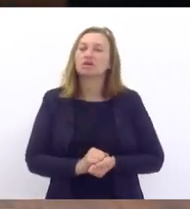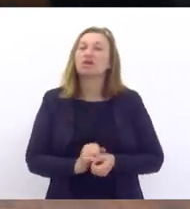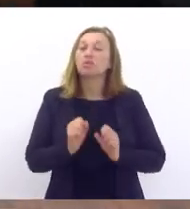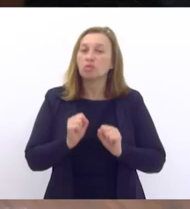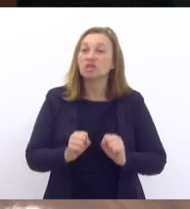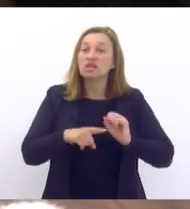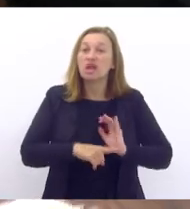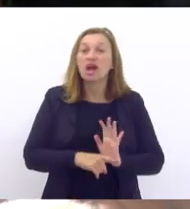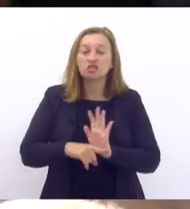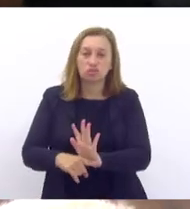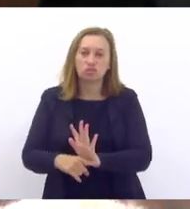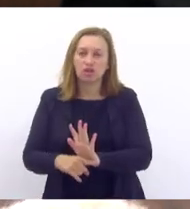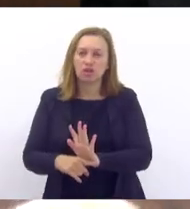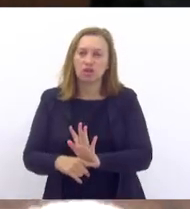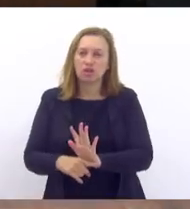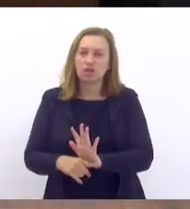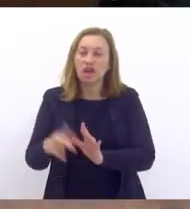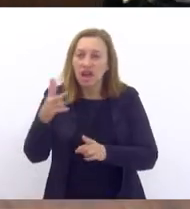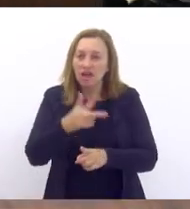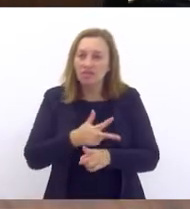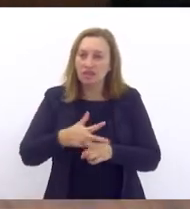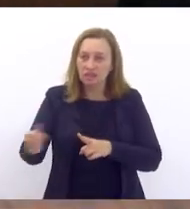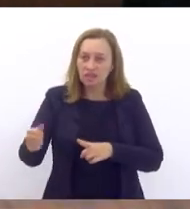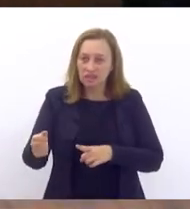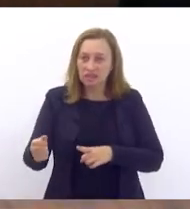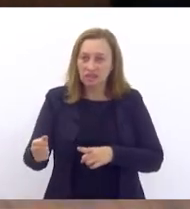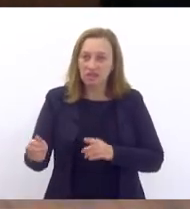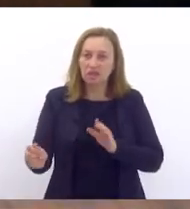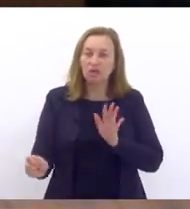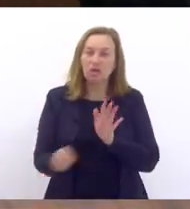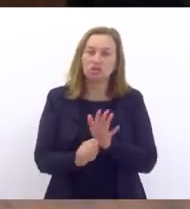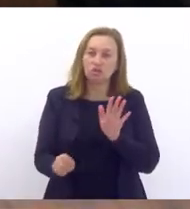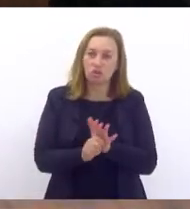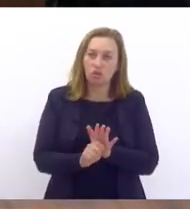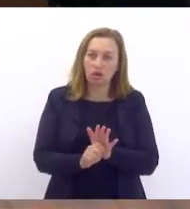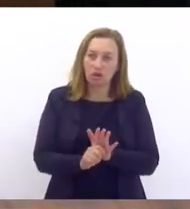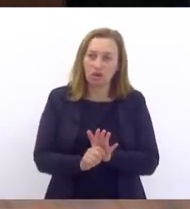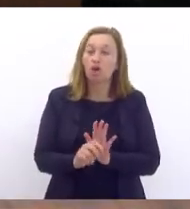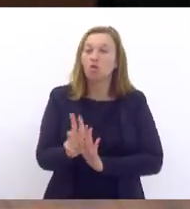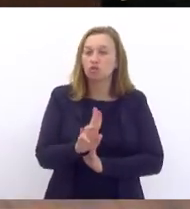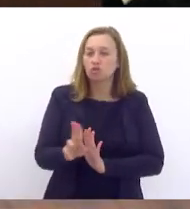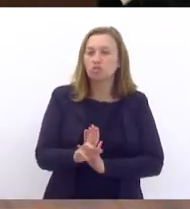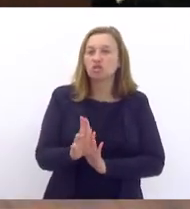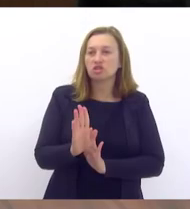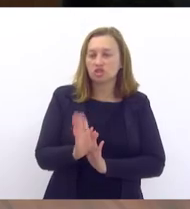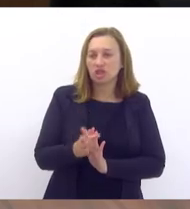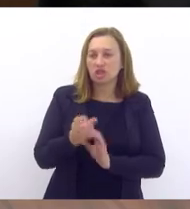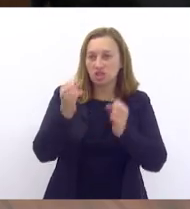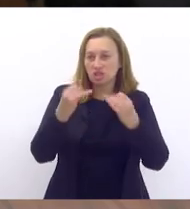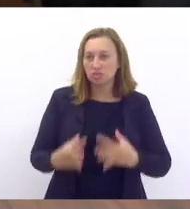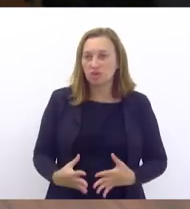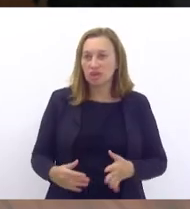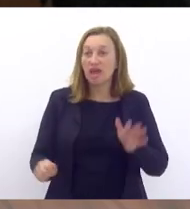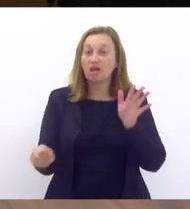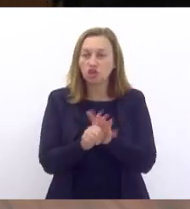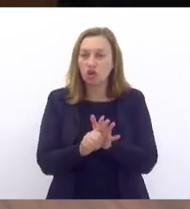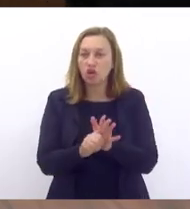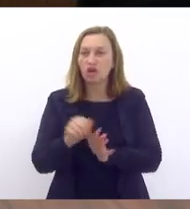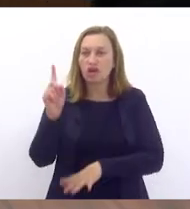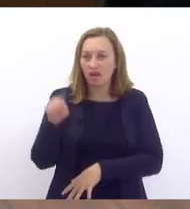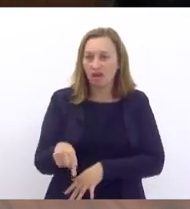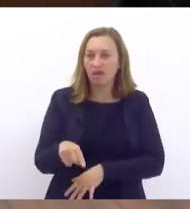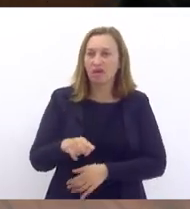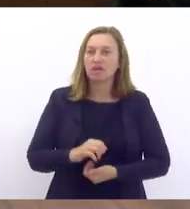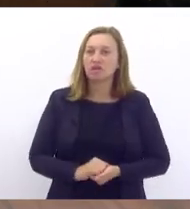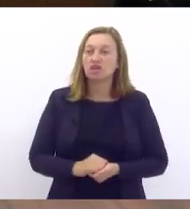pudessem ajudá-los a vencer a drogadição. A drogadição, o nome já diz, a drogadição é uma droga, é